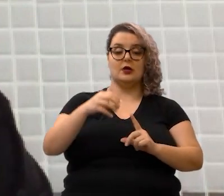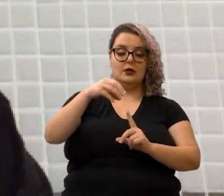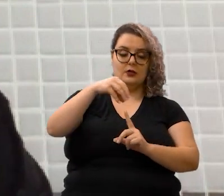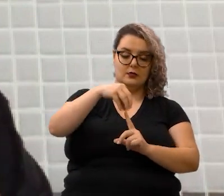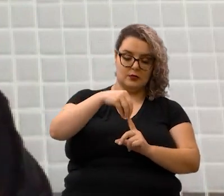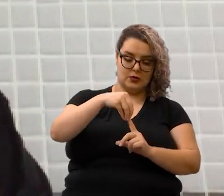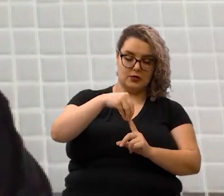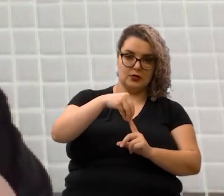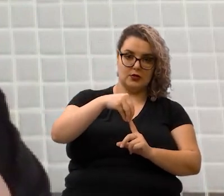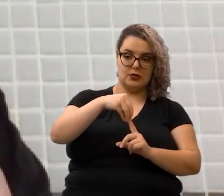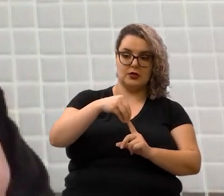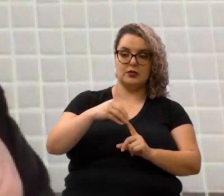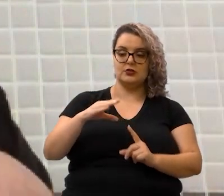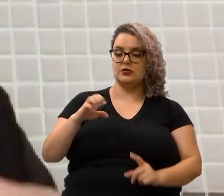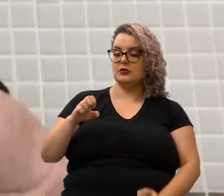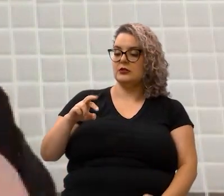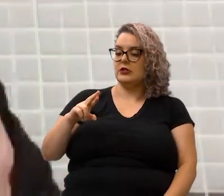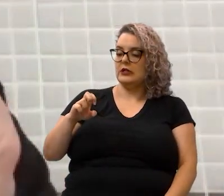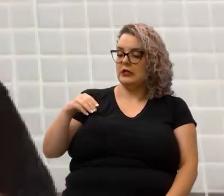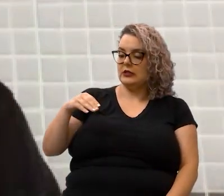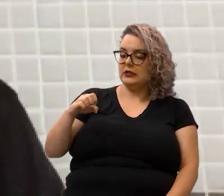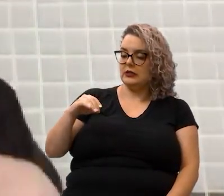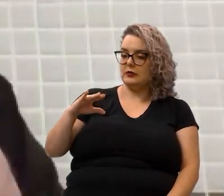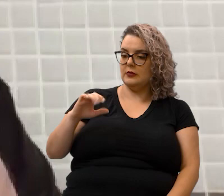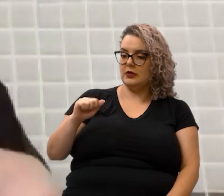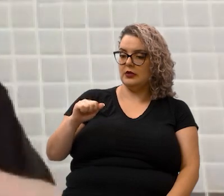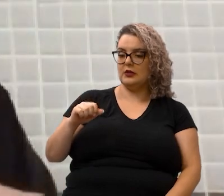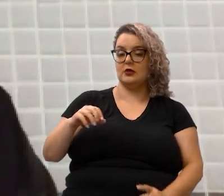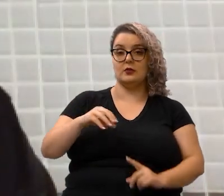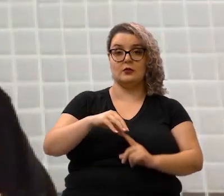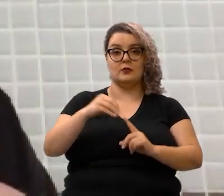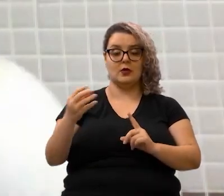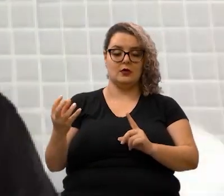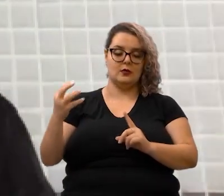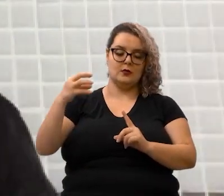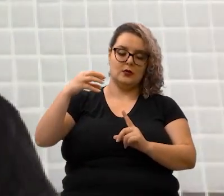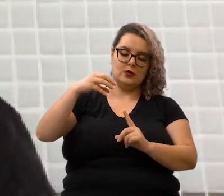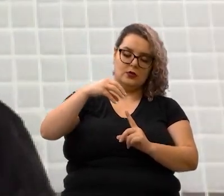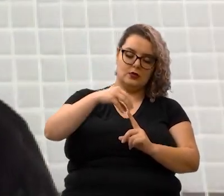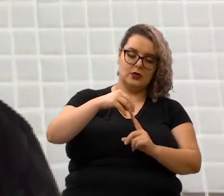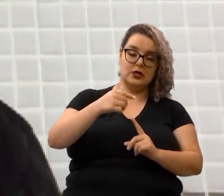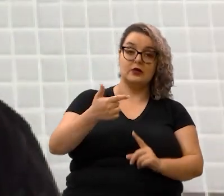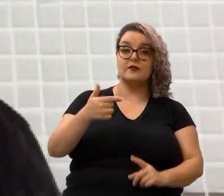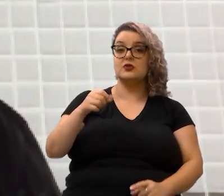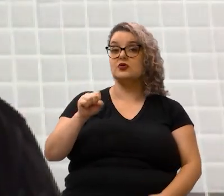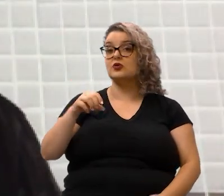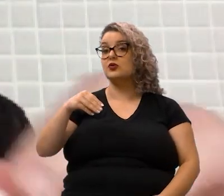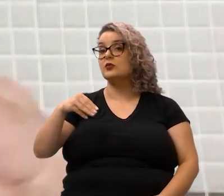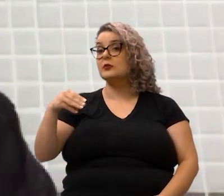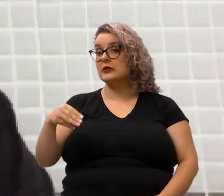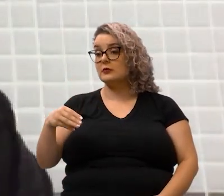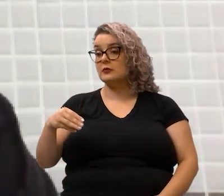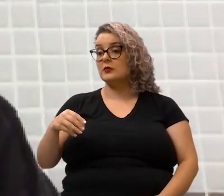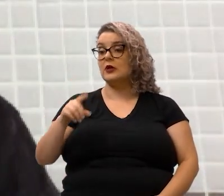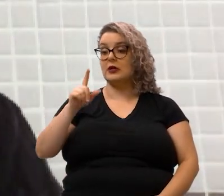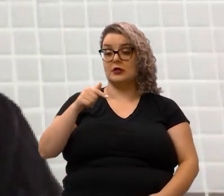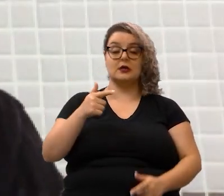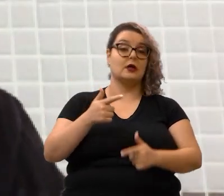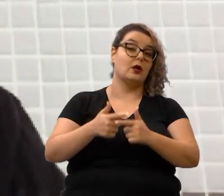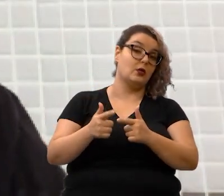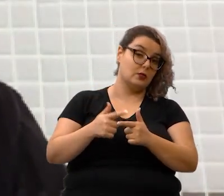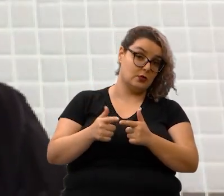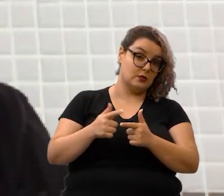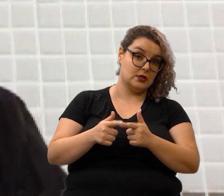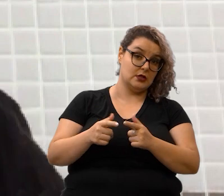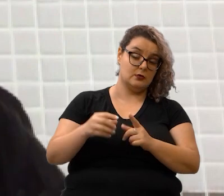gente coloca aqui, uma cabecinha de cerâmica, eu tiro isso daqui, eu vou colocar uma cabecinha lá de 28 milímetros. E é justamente esse o